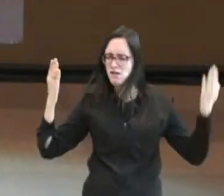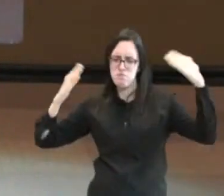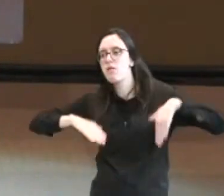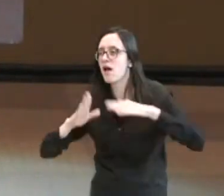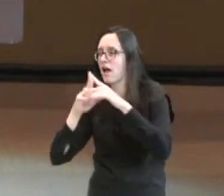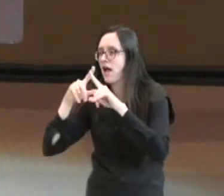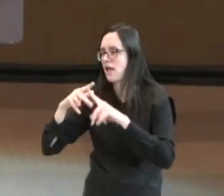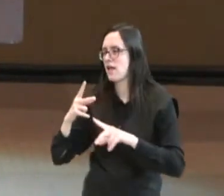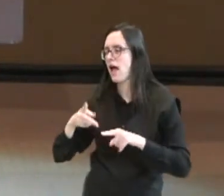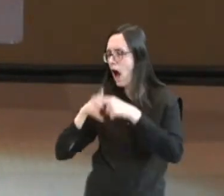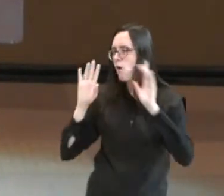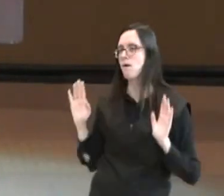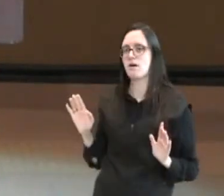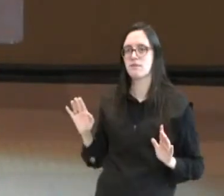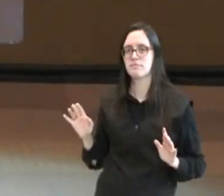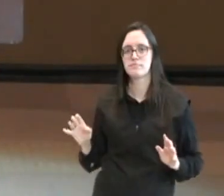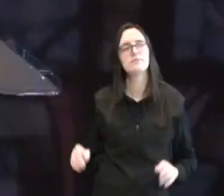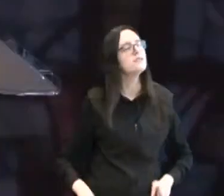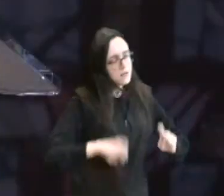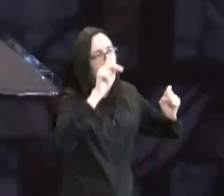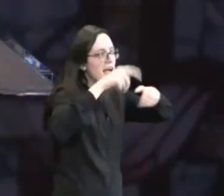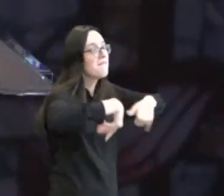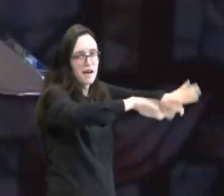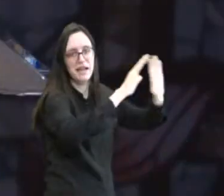igreja conserta. Então vai.